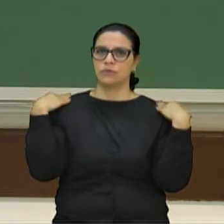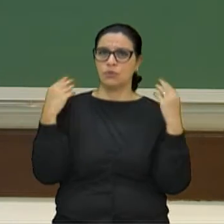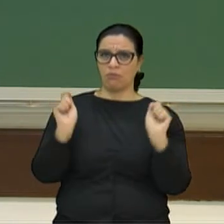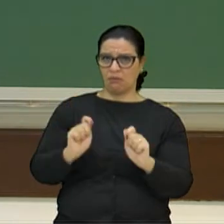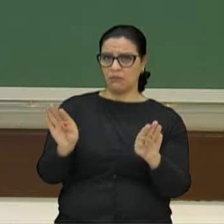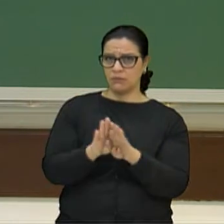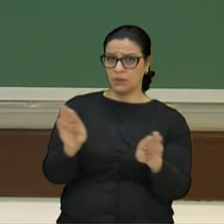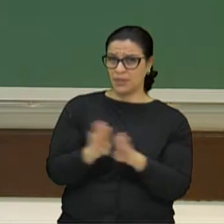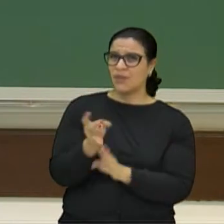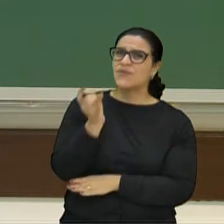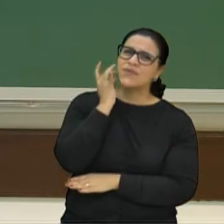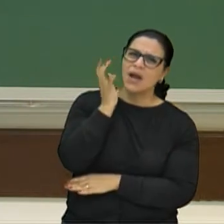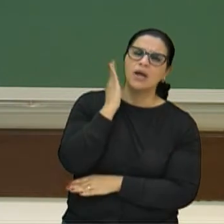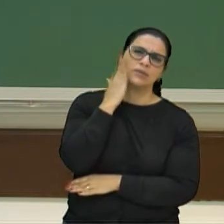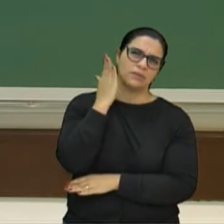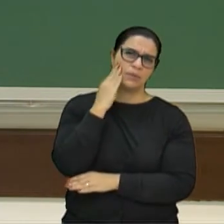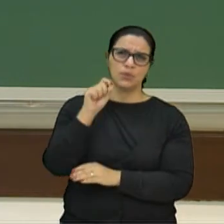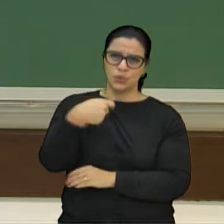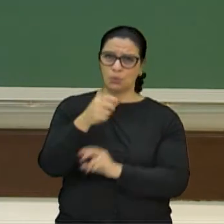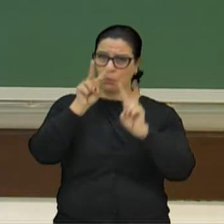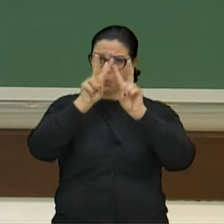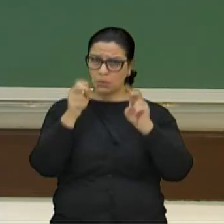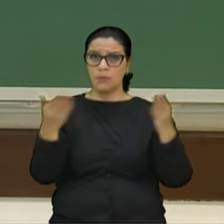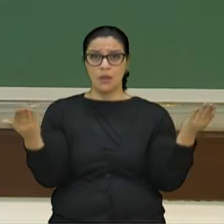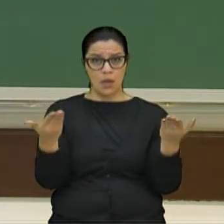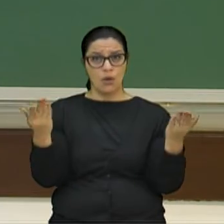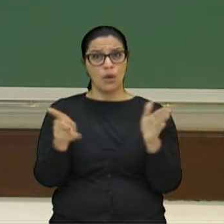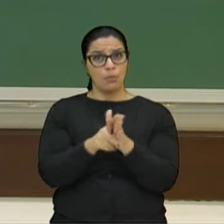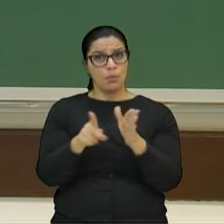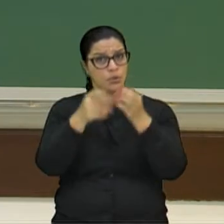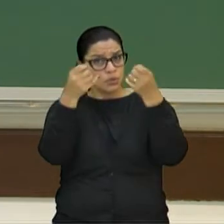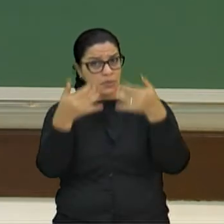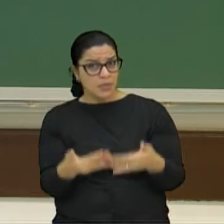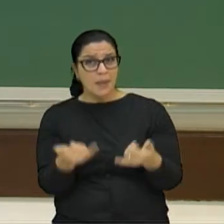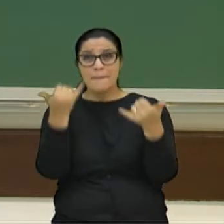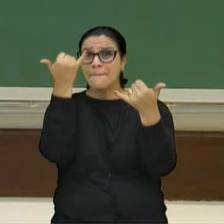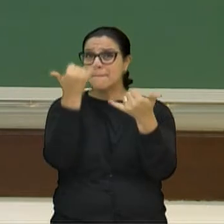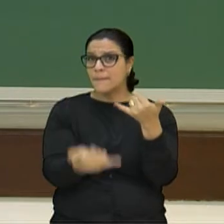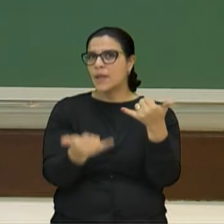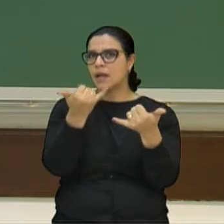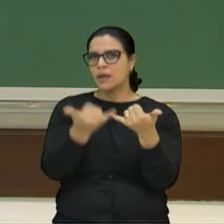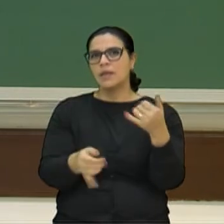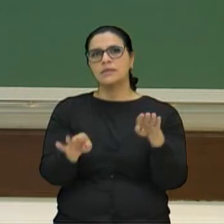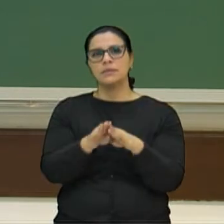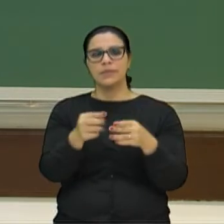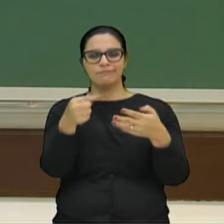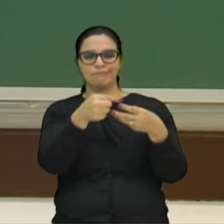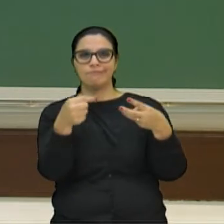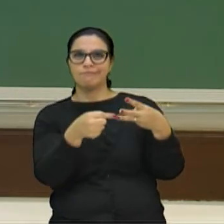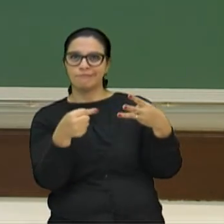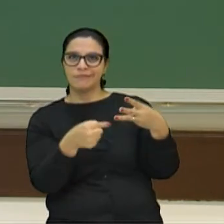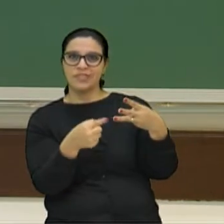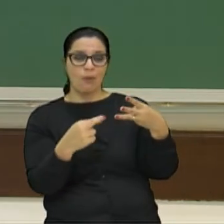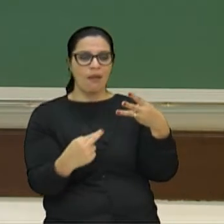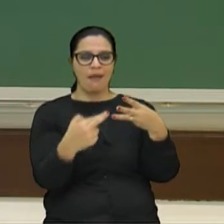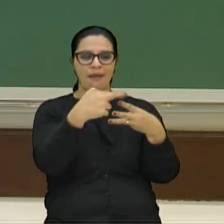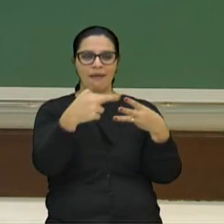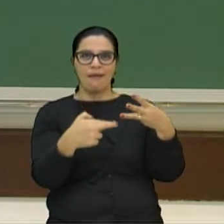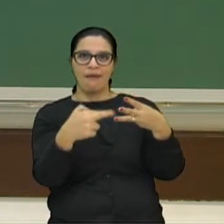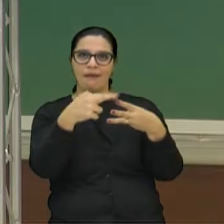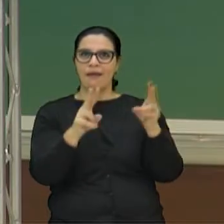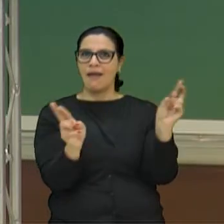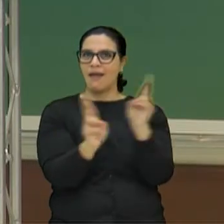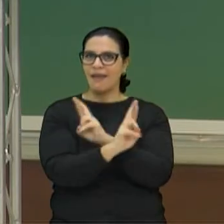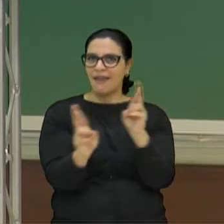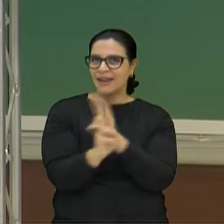fácil a questão da automassagem. Então, como a automassagem já foi colocada, ela é parecida bastante com os outros. Então, sempre tem a questão